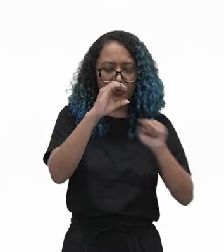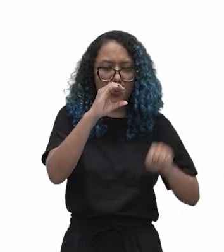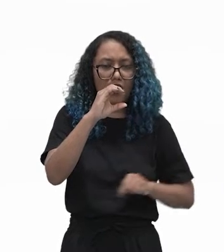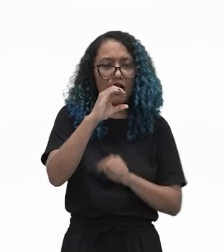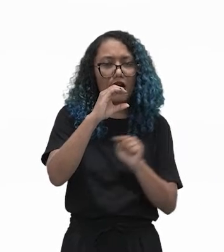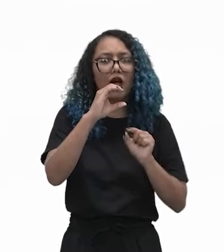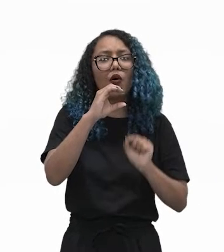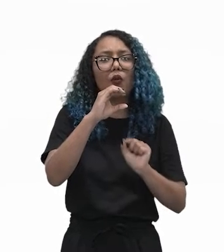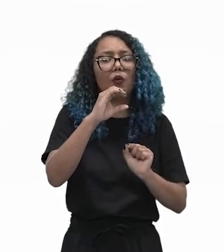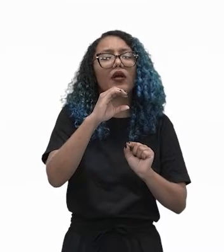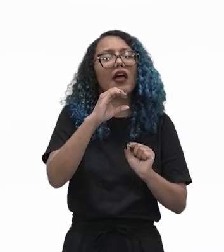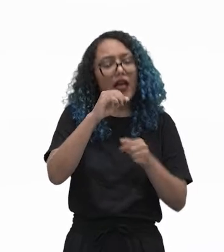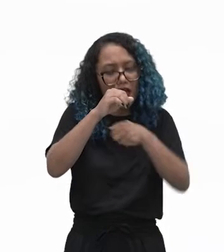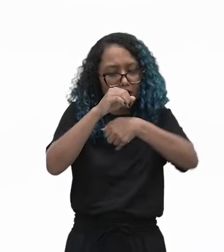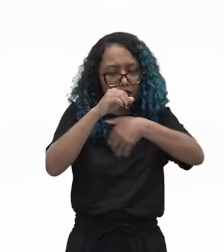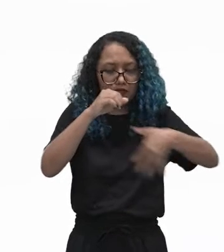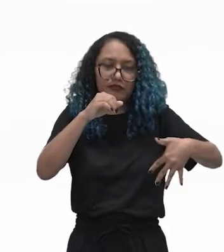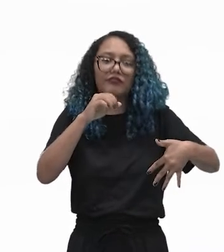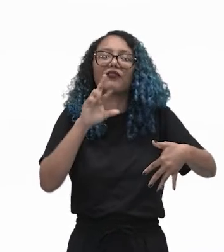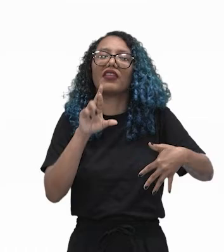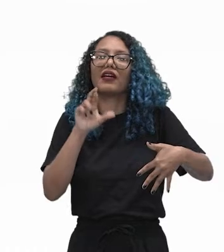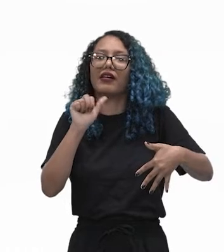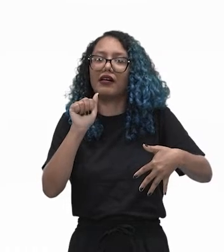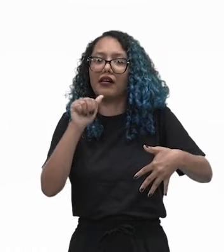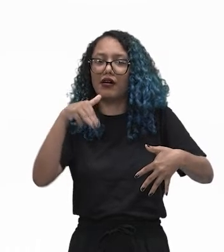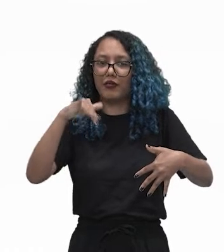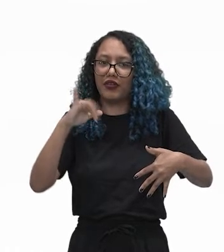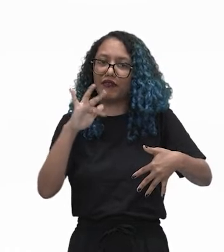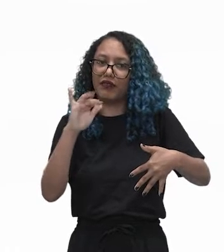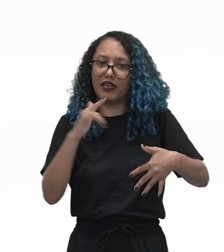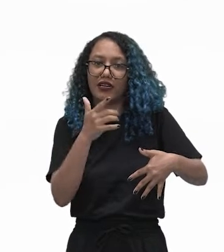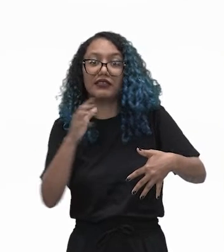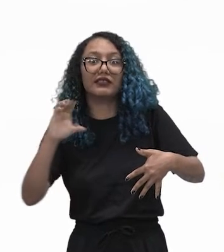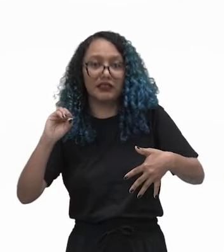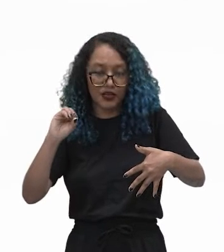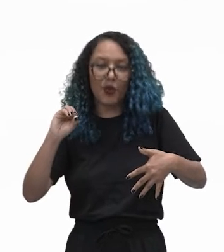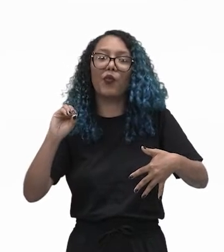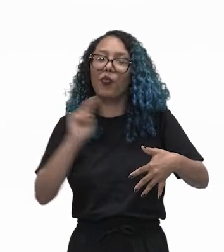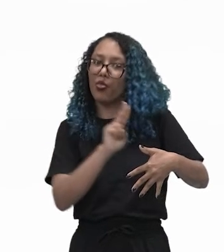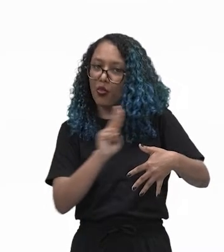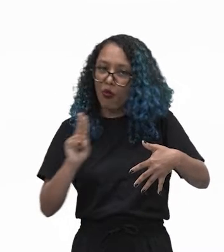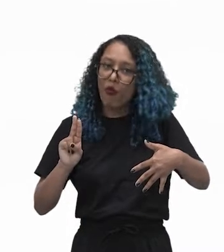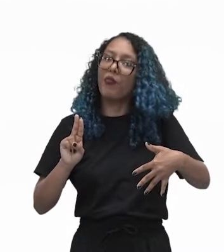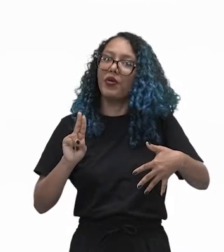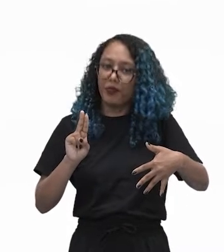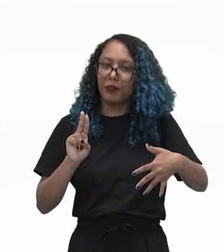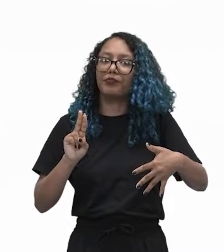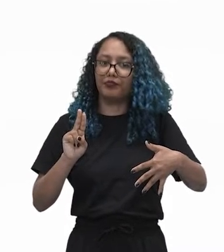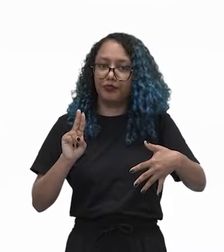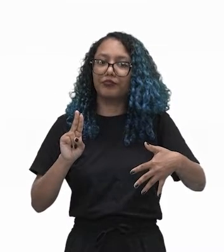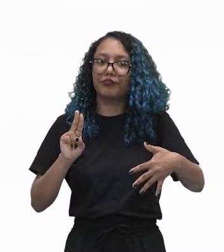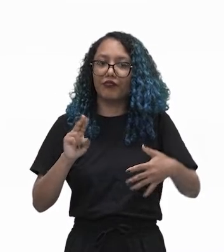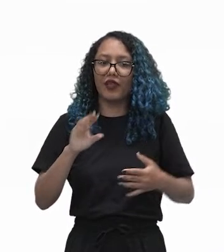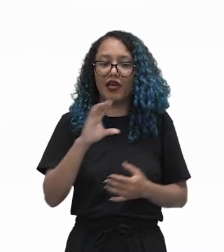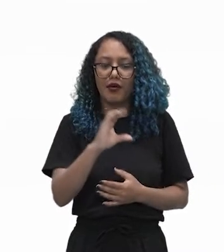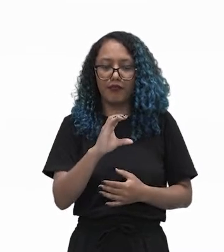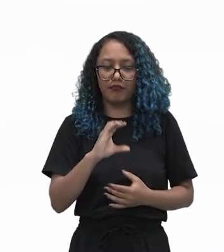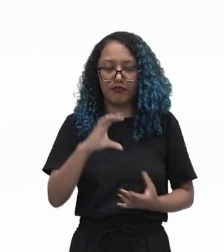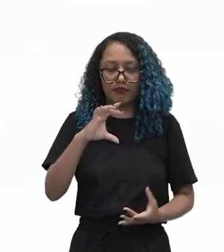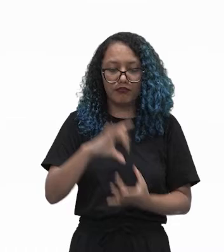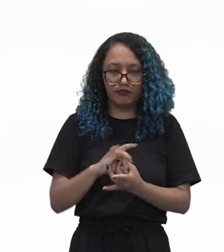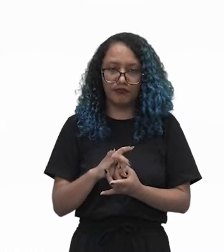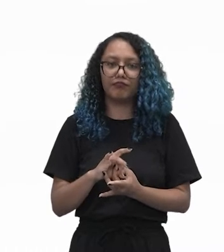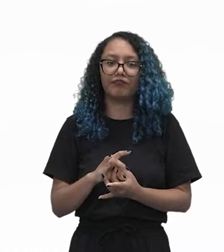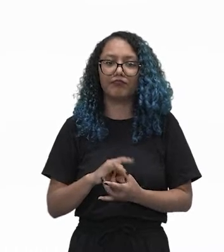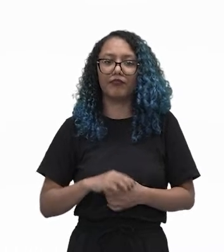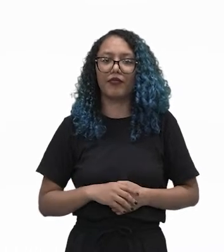cadeia, uma ramificação, certo? Então, isso que é uma cadeia ramificada. Nesse caso aqui,